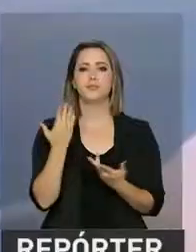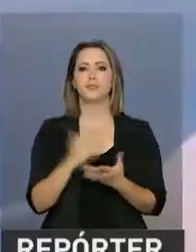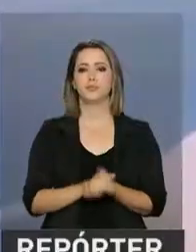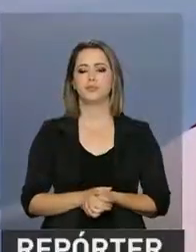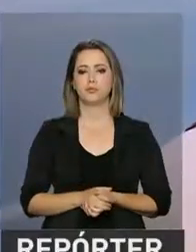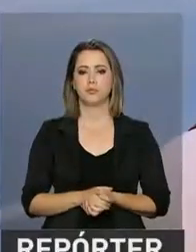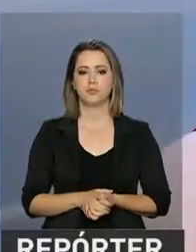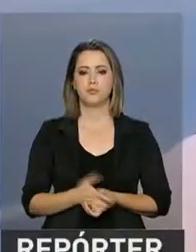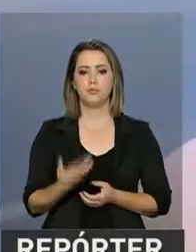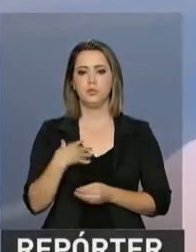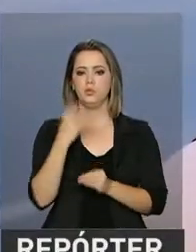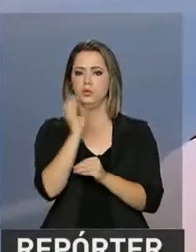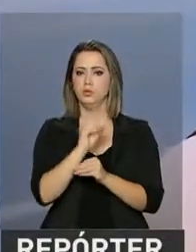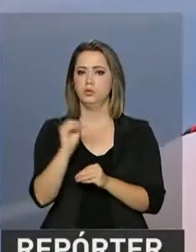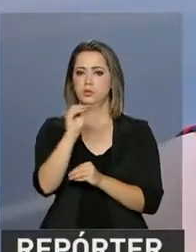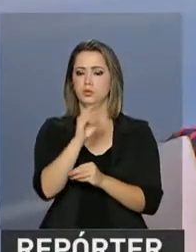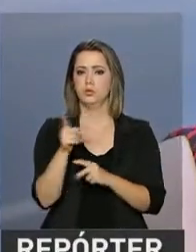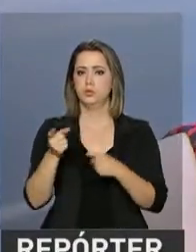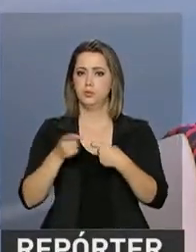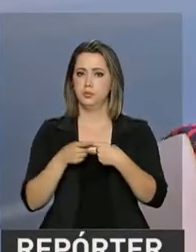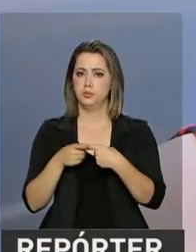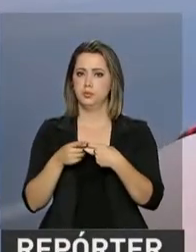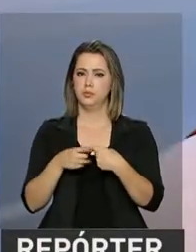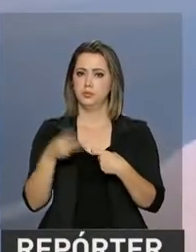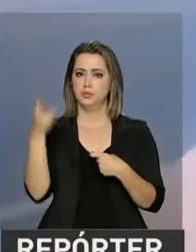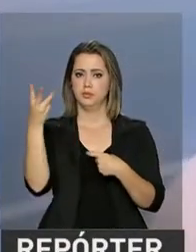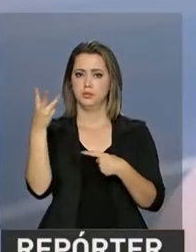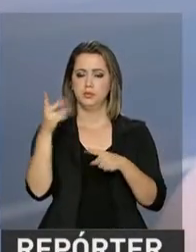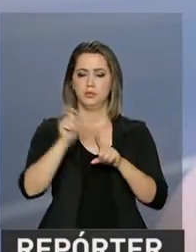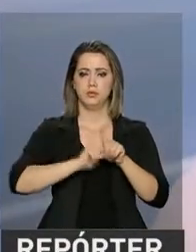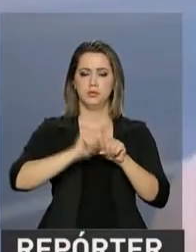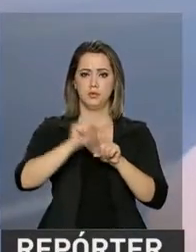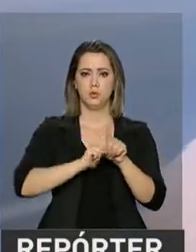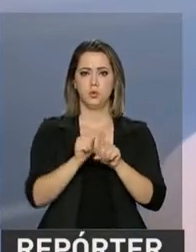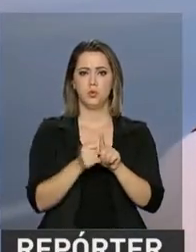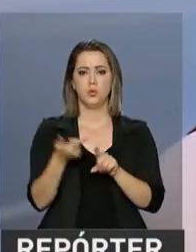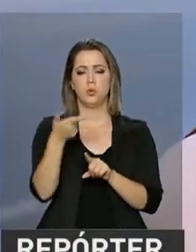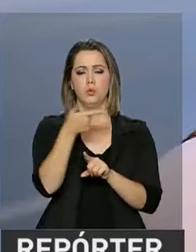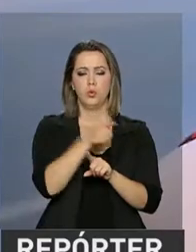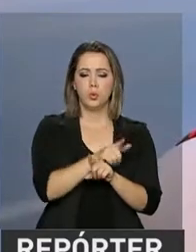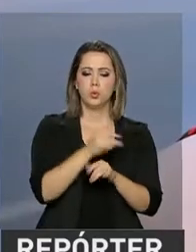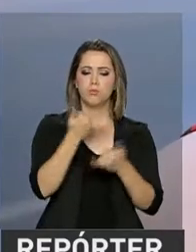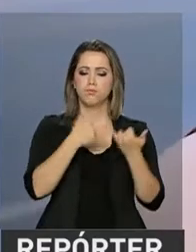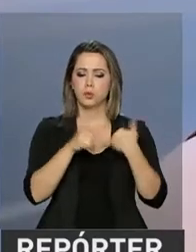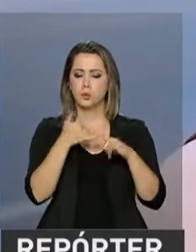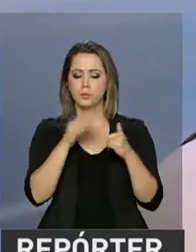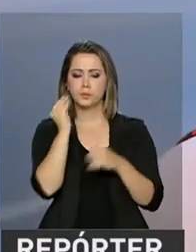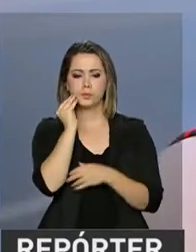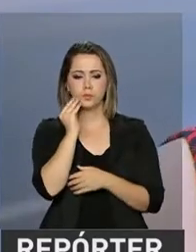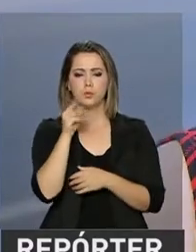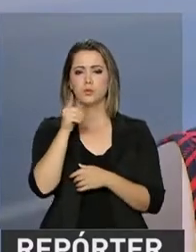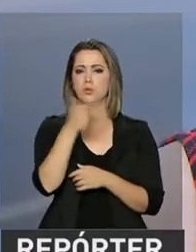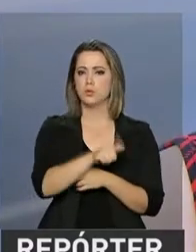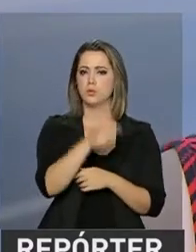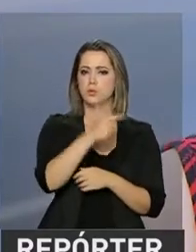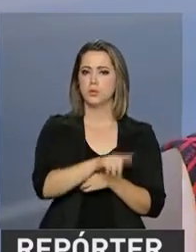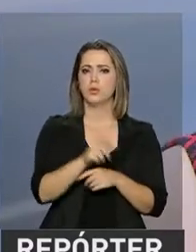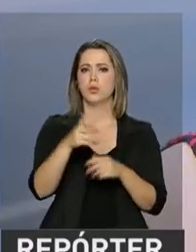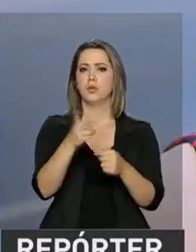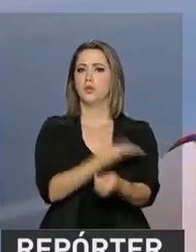sem o acompanhamento com neurologistas a cada três meses que faz toda uma bateria de exames também a cada três meses